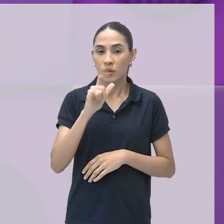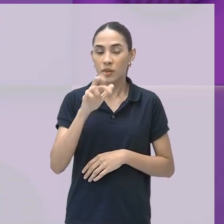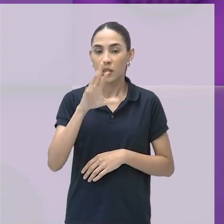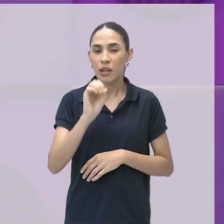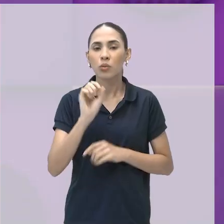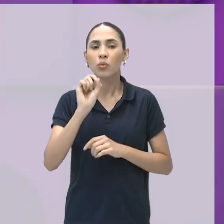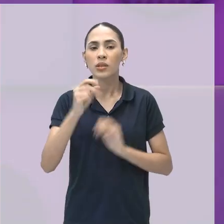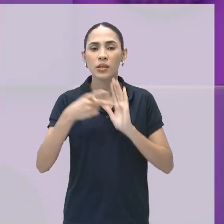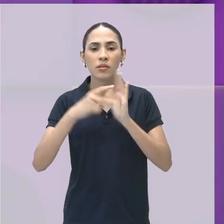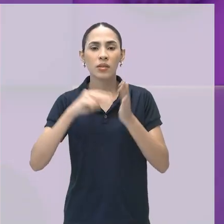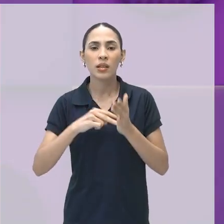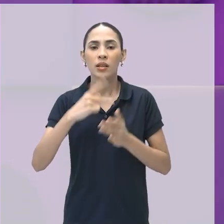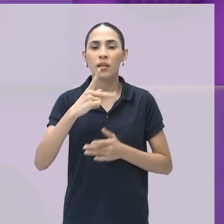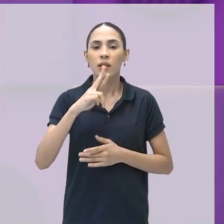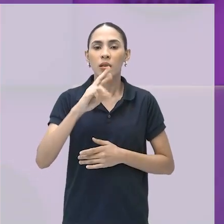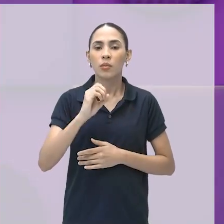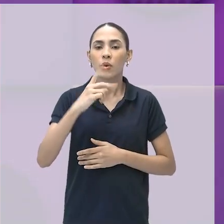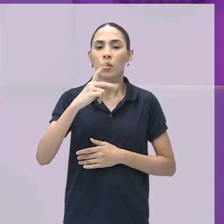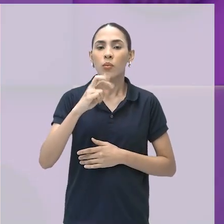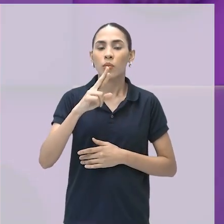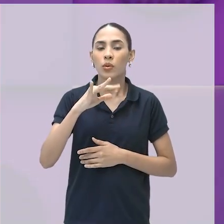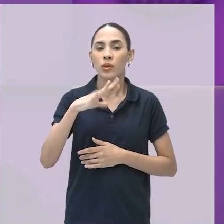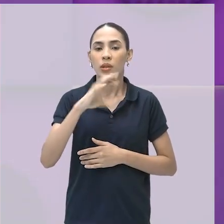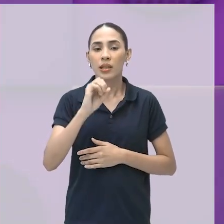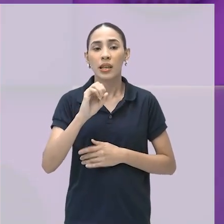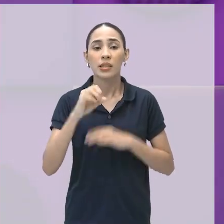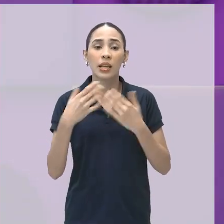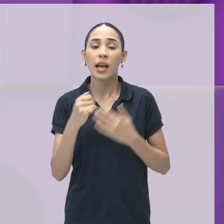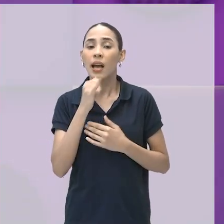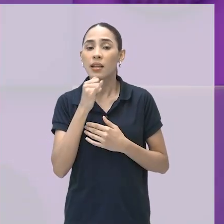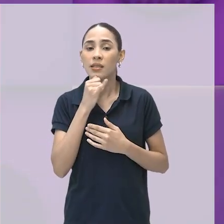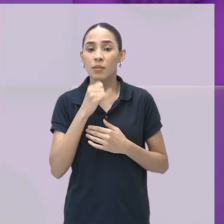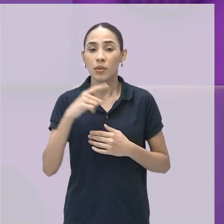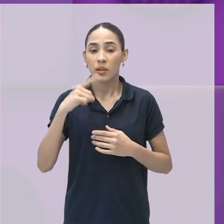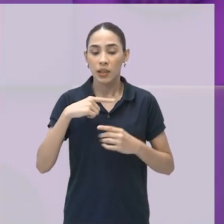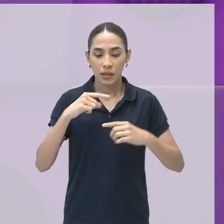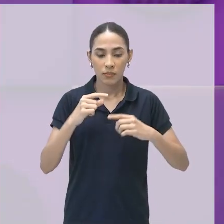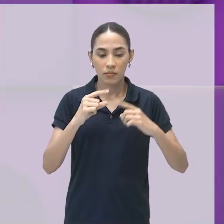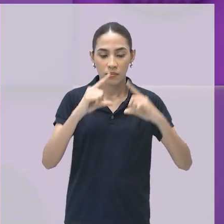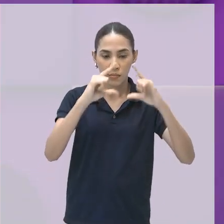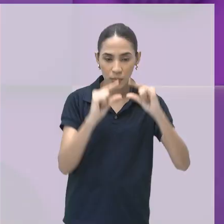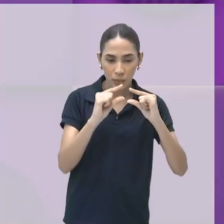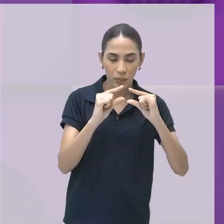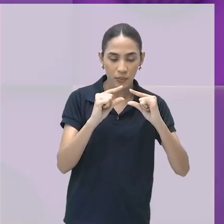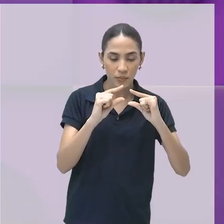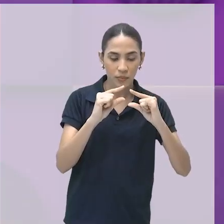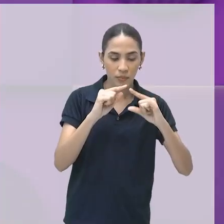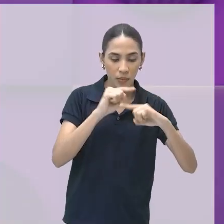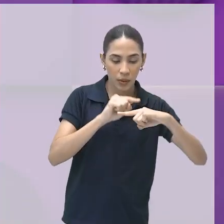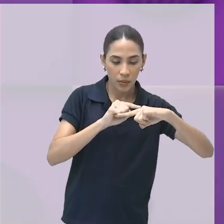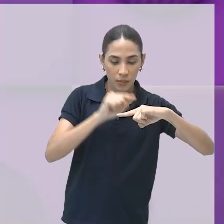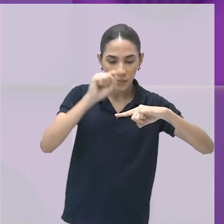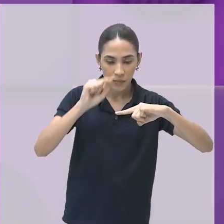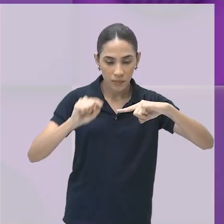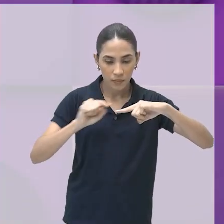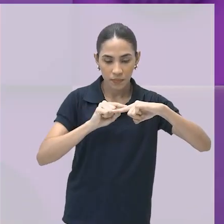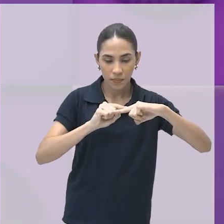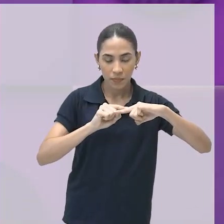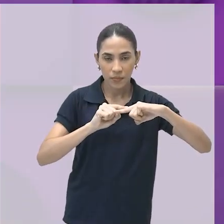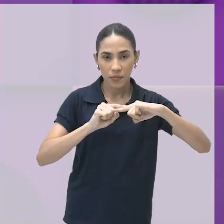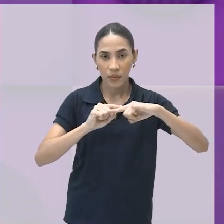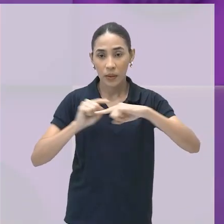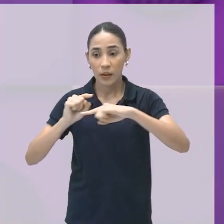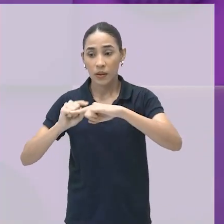que é proporcionalidade? Bem, a gente pode pensar assim, eu tenho um triângulo pequeno com algumas medidas e um triângulo maior